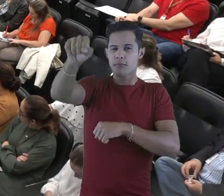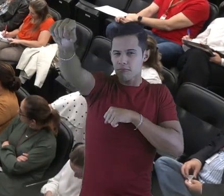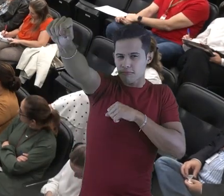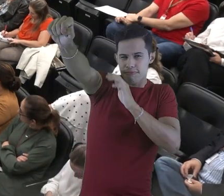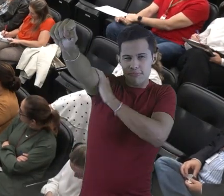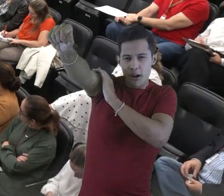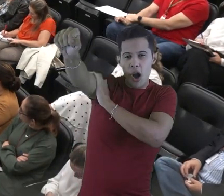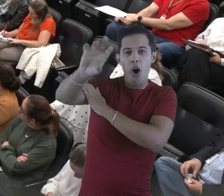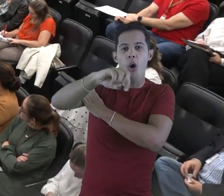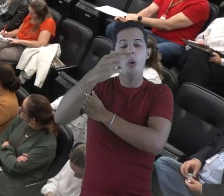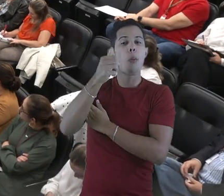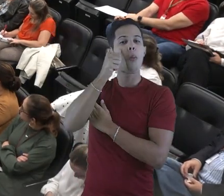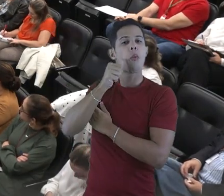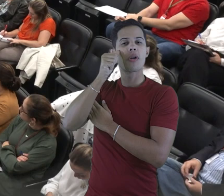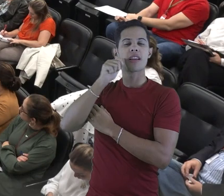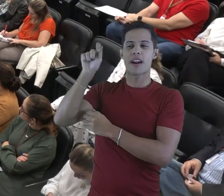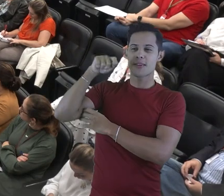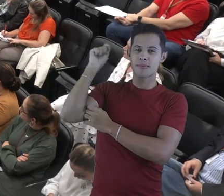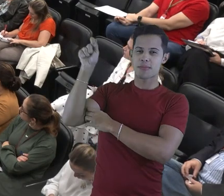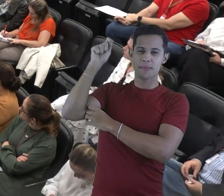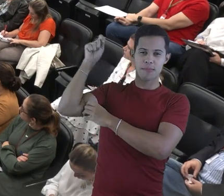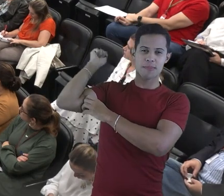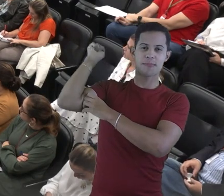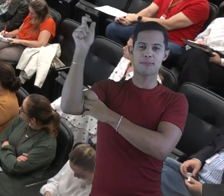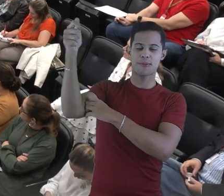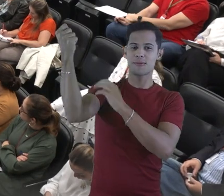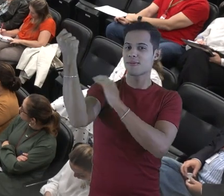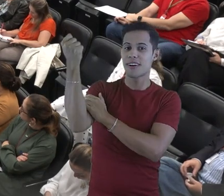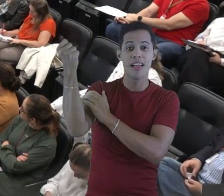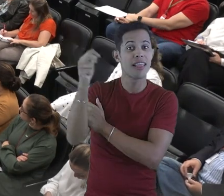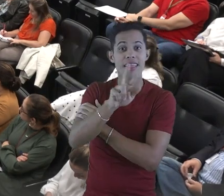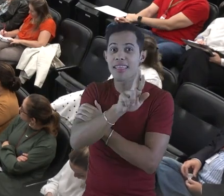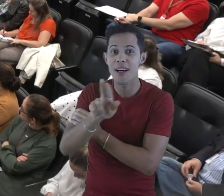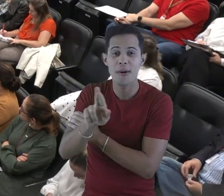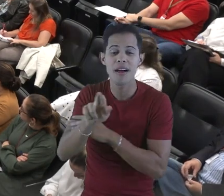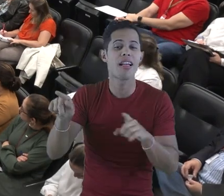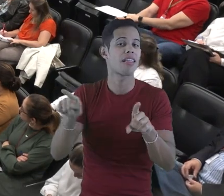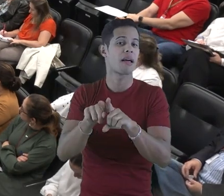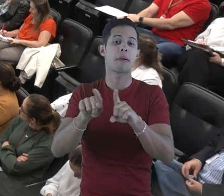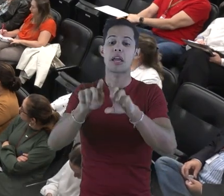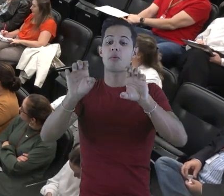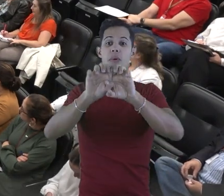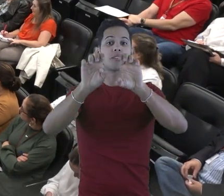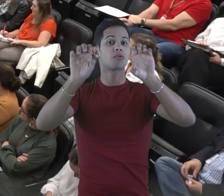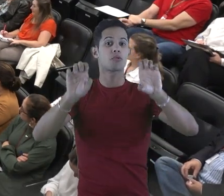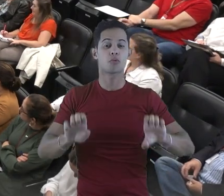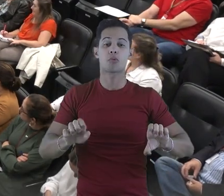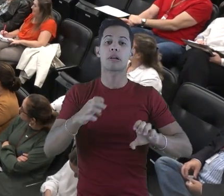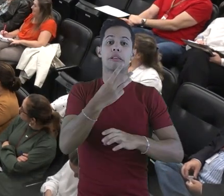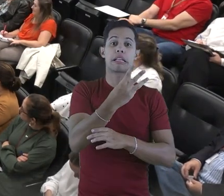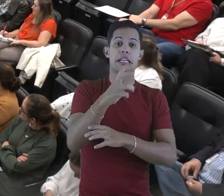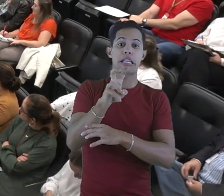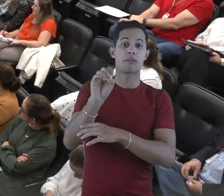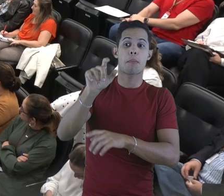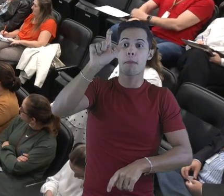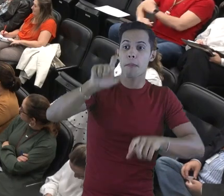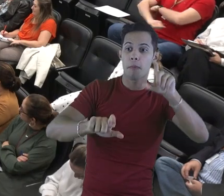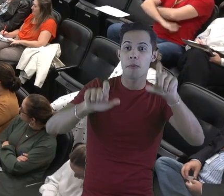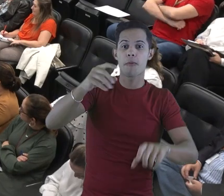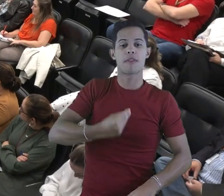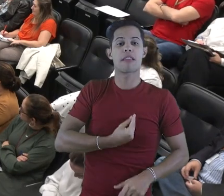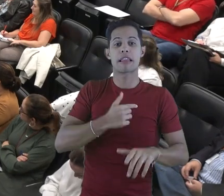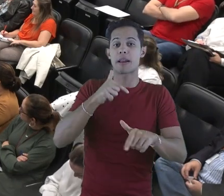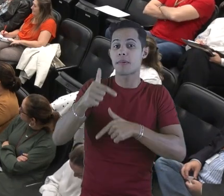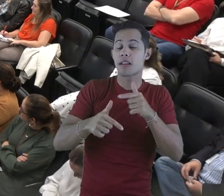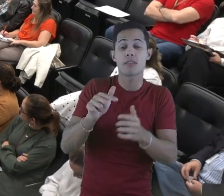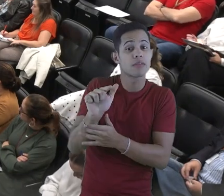infinito e nenhuma estrutura com 350 pessoas então você tem que priorizar é assim na